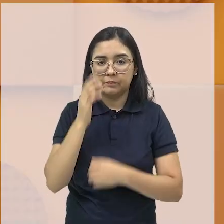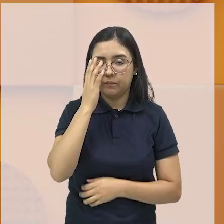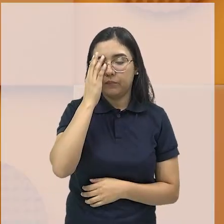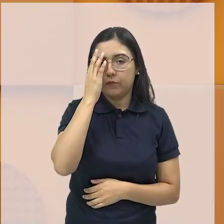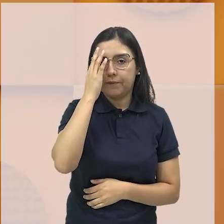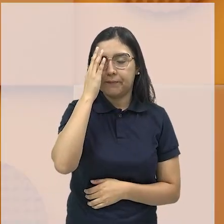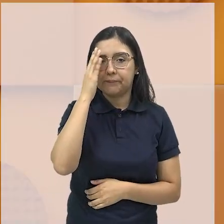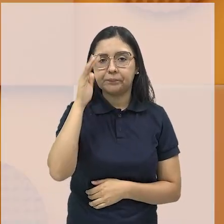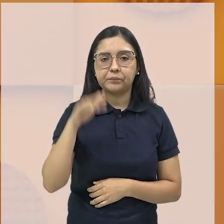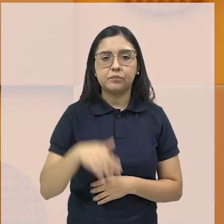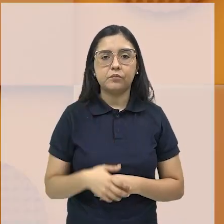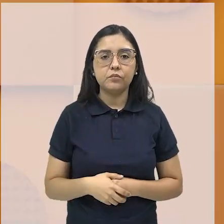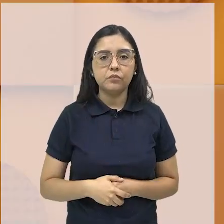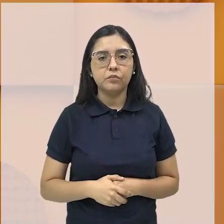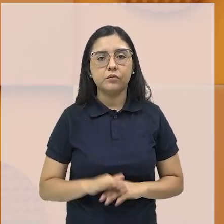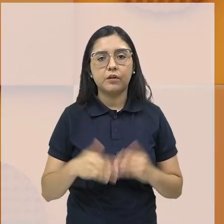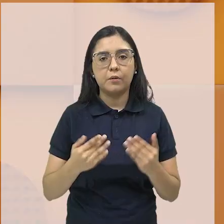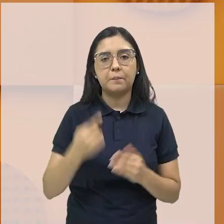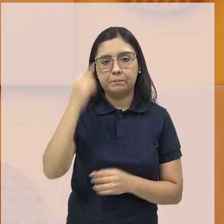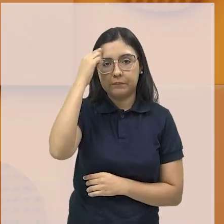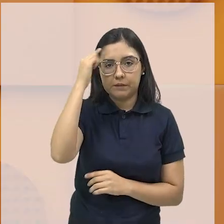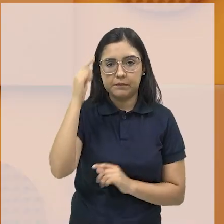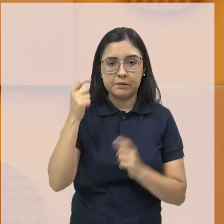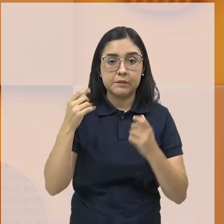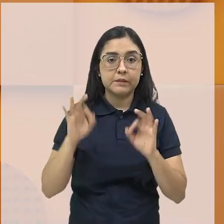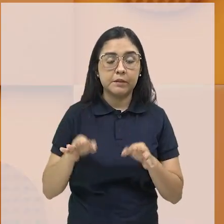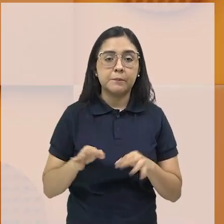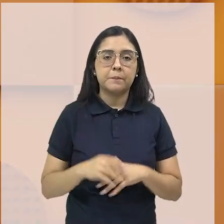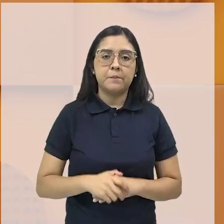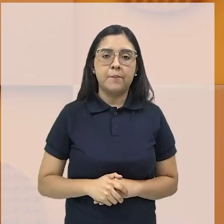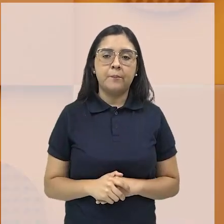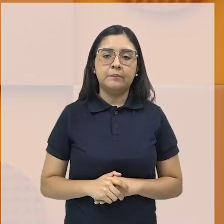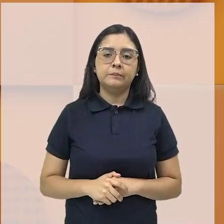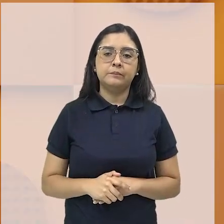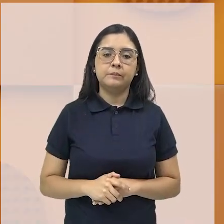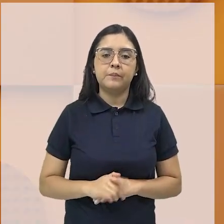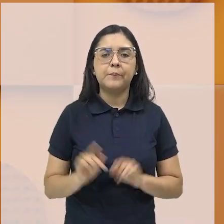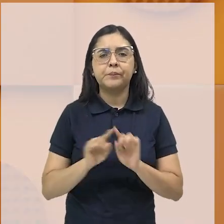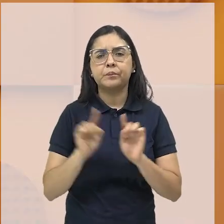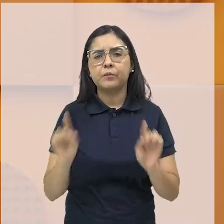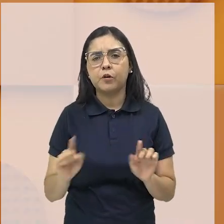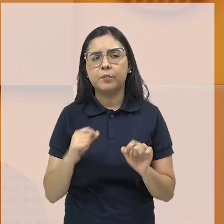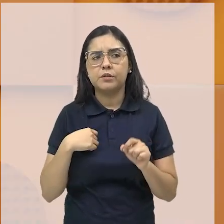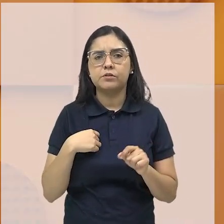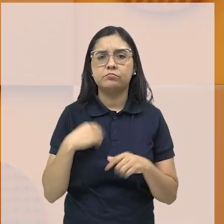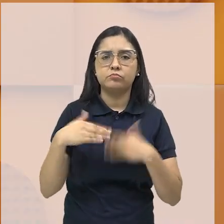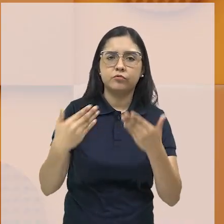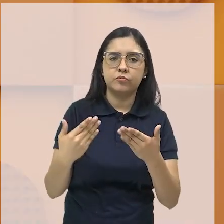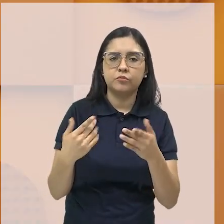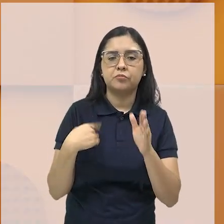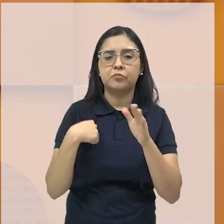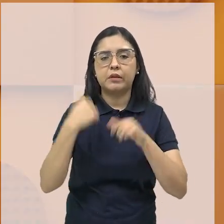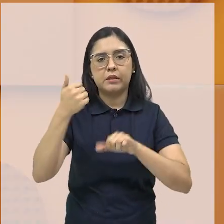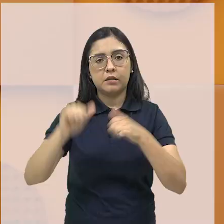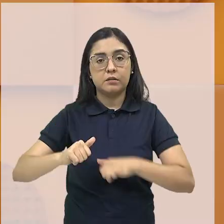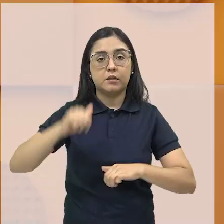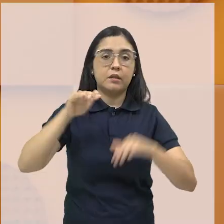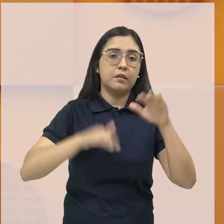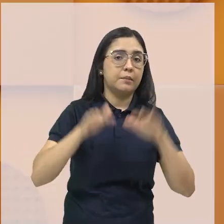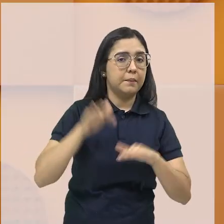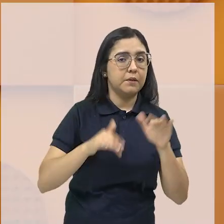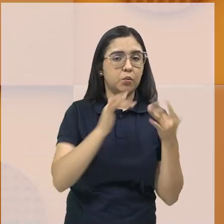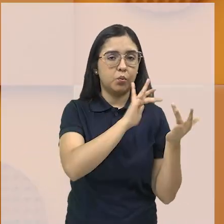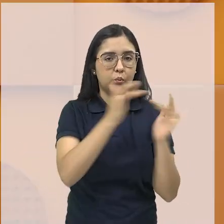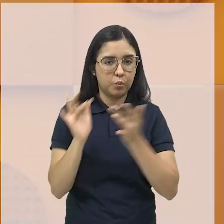Então, basicamente, esse vai ser o pensamento aí. Agora, como ele será desenvolvido ou analisado vai depender bastante